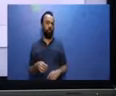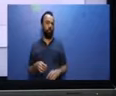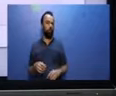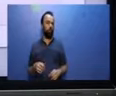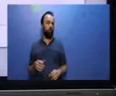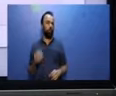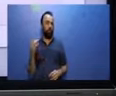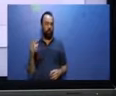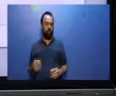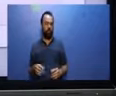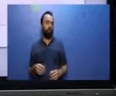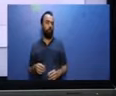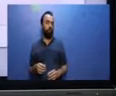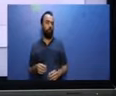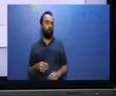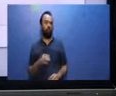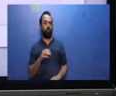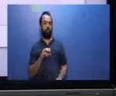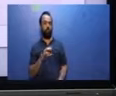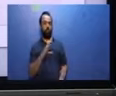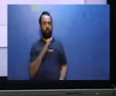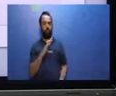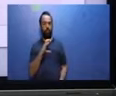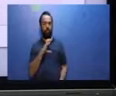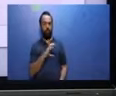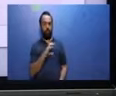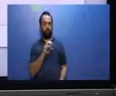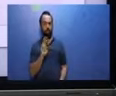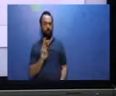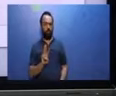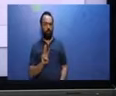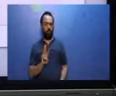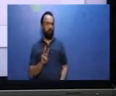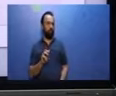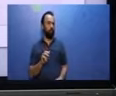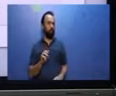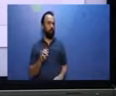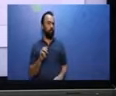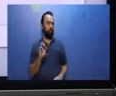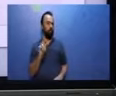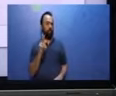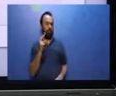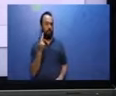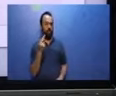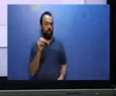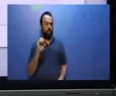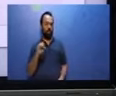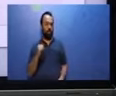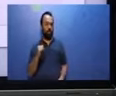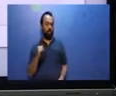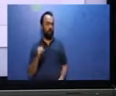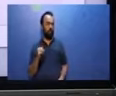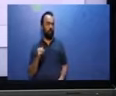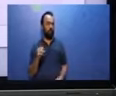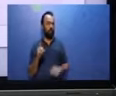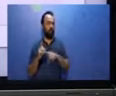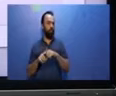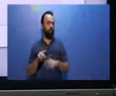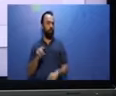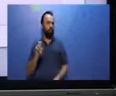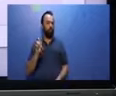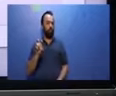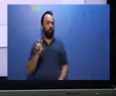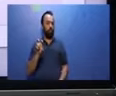átomos aqui nos reagentes nós temos três carbonos oito hidrogênios 5